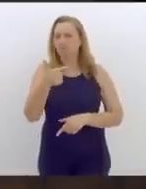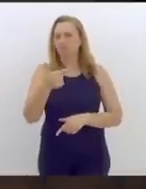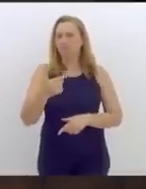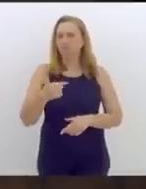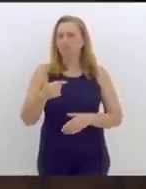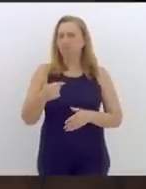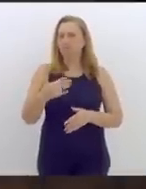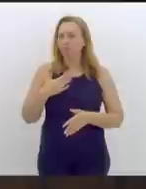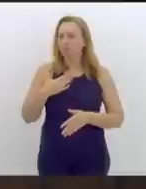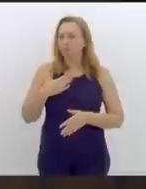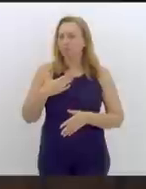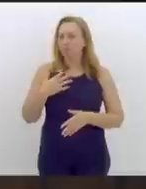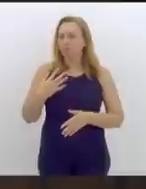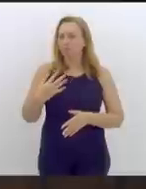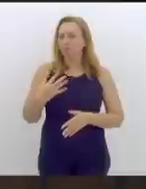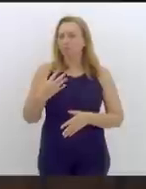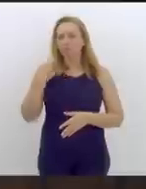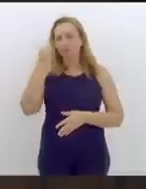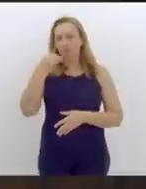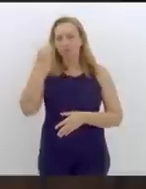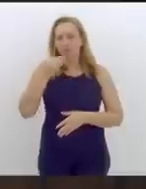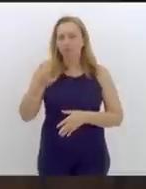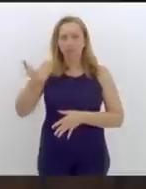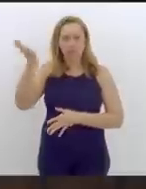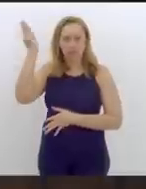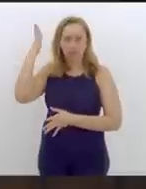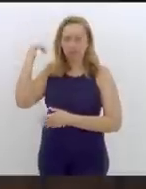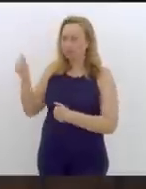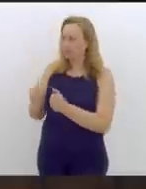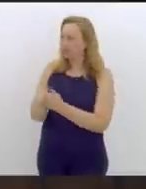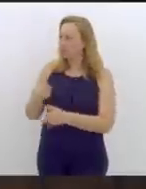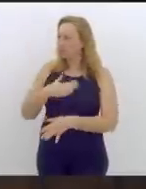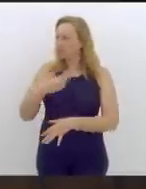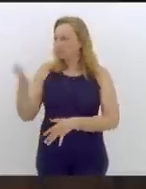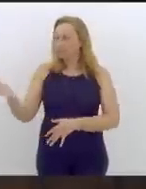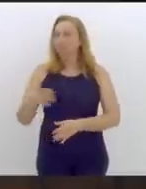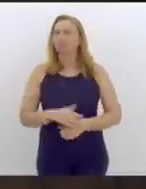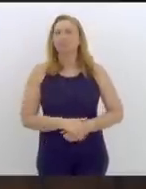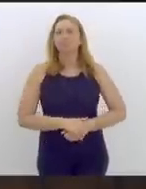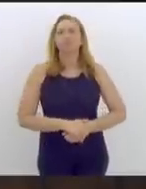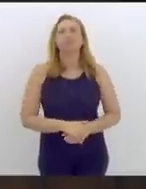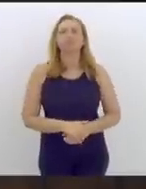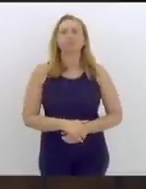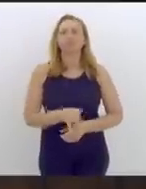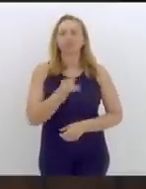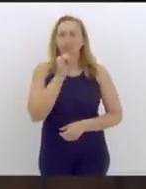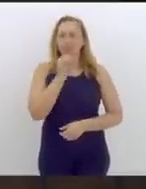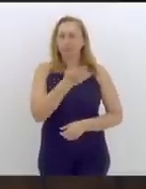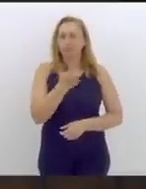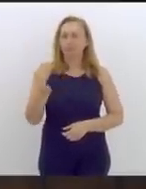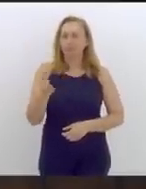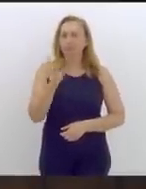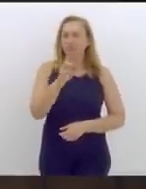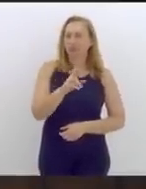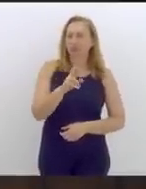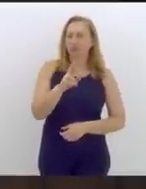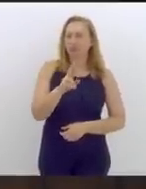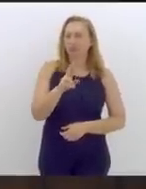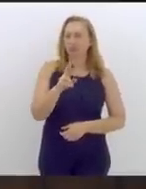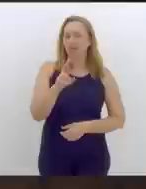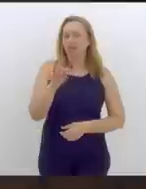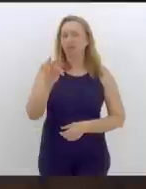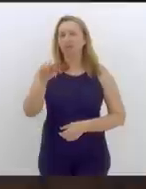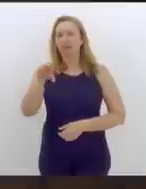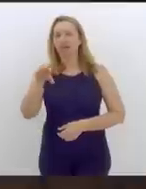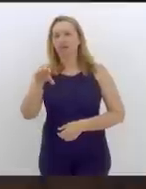e aquilo que eu falei eu me lembro só para dar exemplo aos senhores do que é normalmente o r quero né